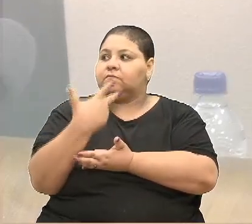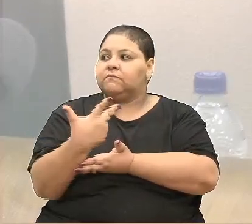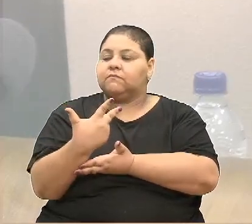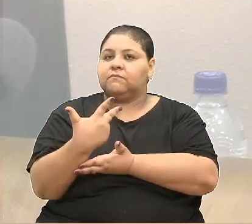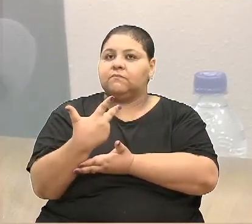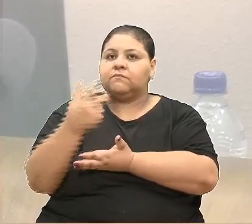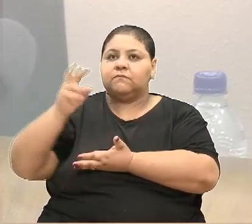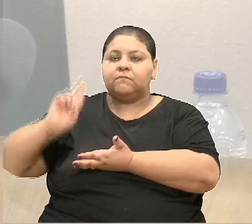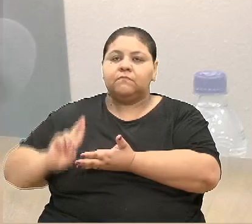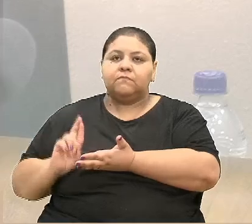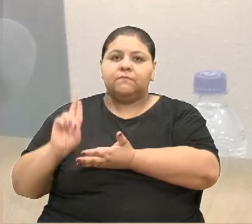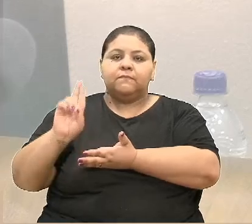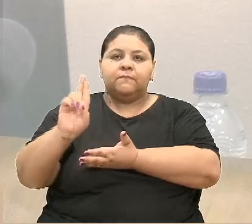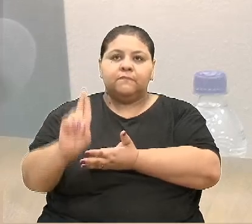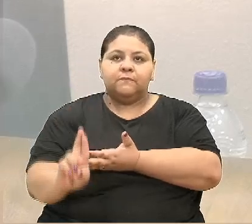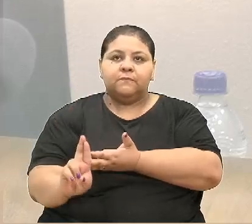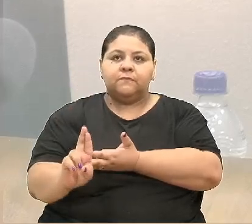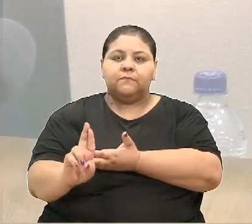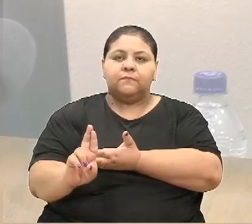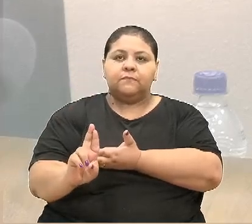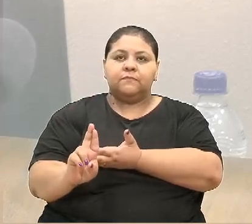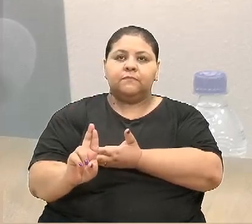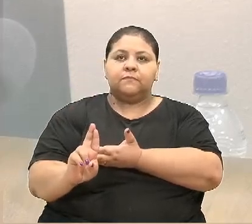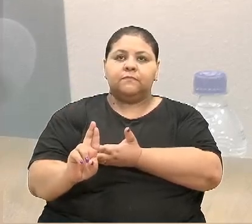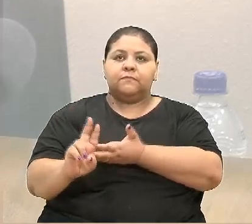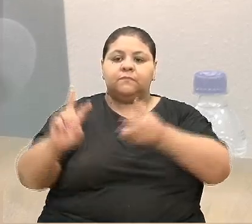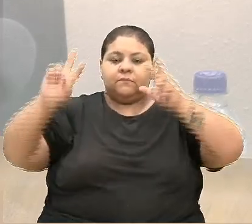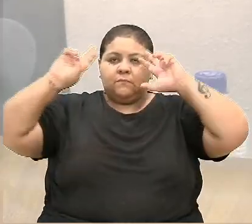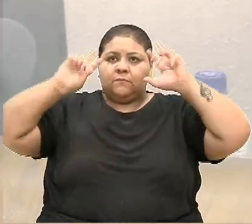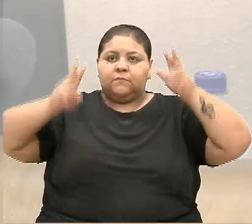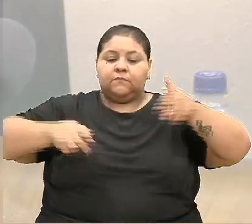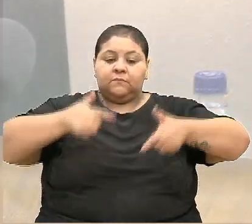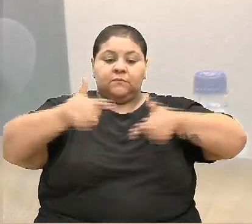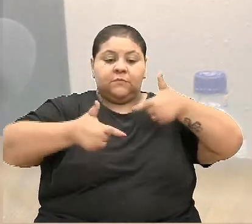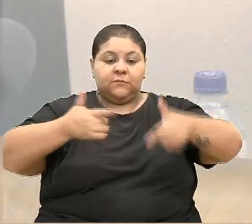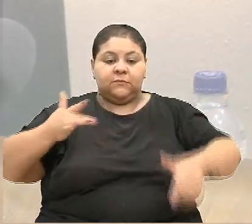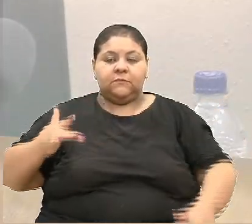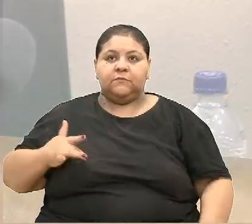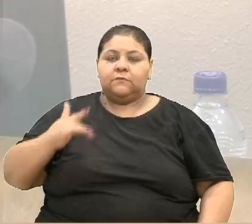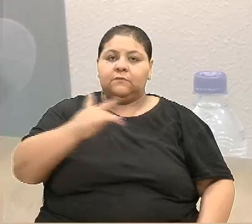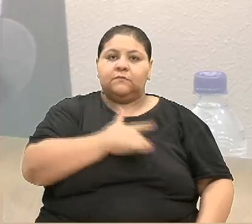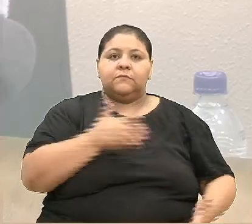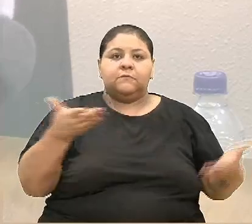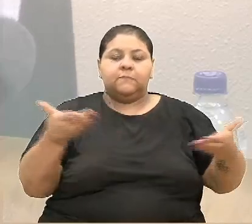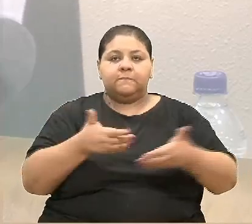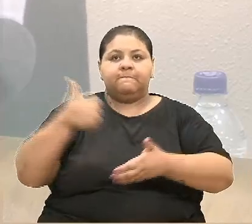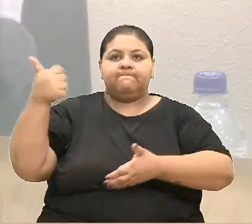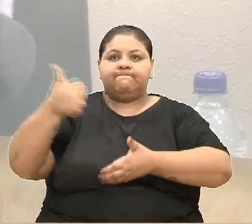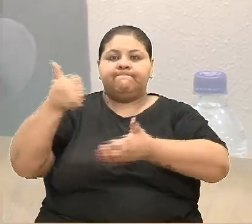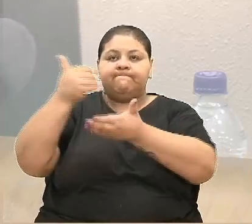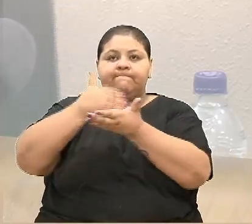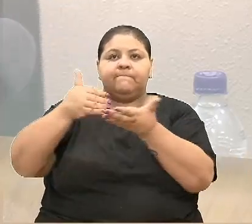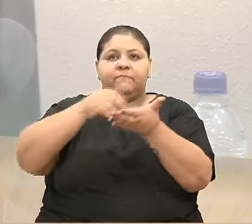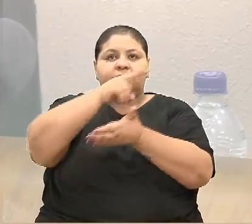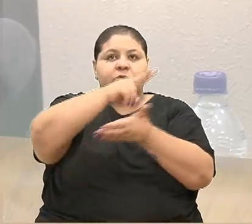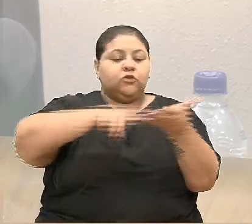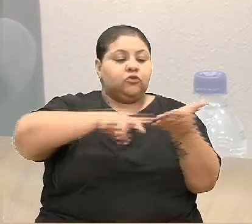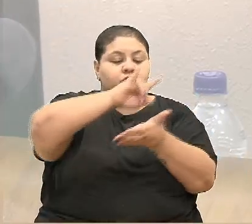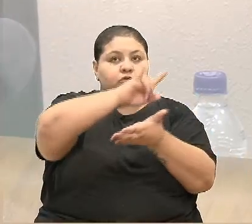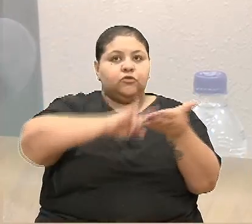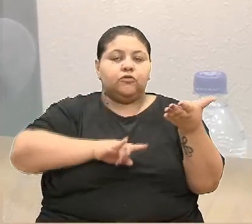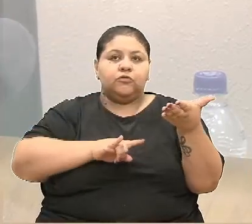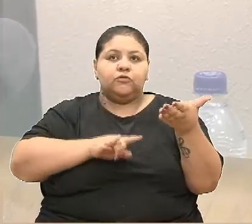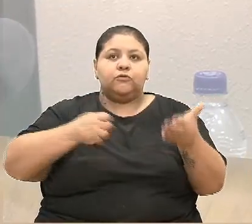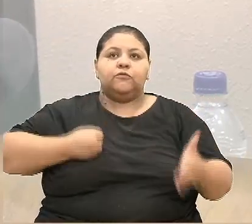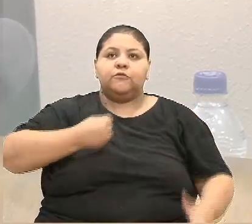manifestação de representante da Humanizar Serviços de Saúde. Passo a palavra ao primeiro secretário para que faça a leitura do